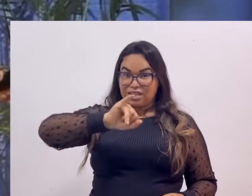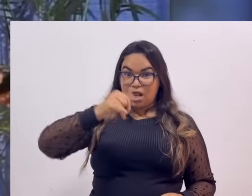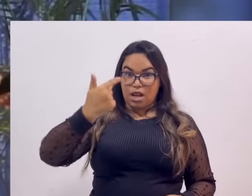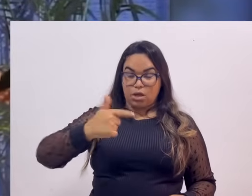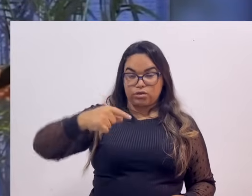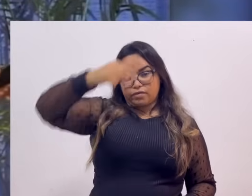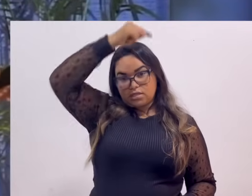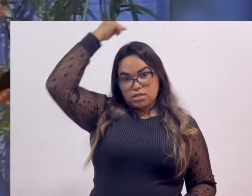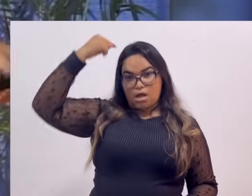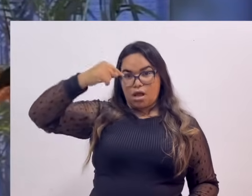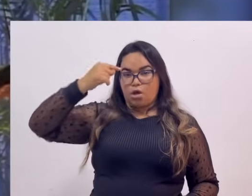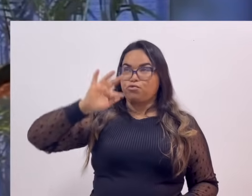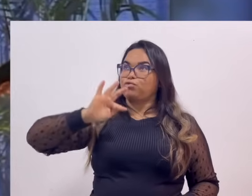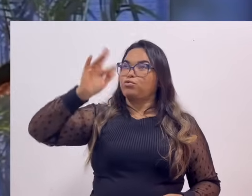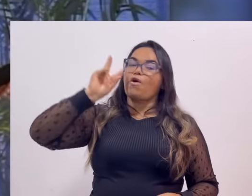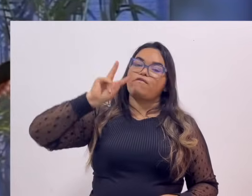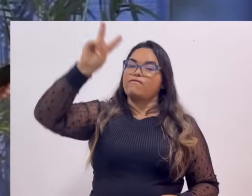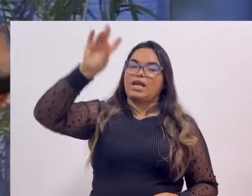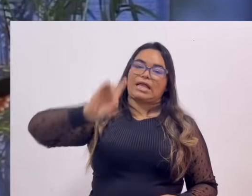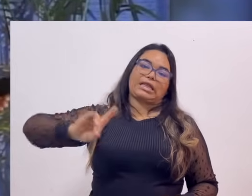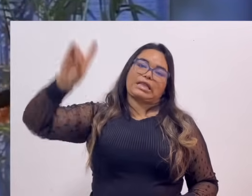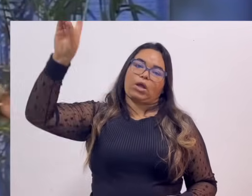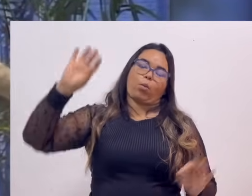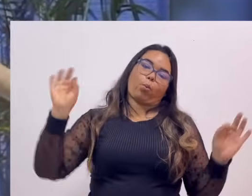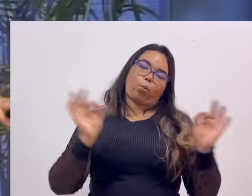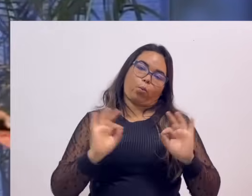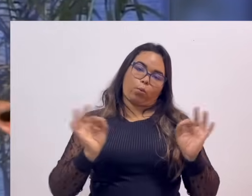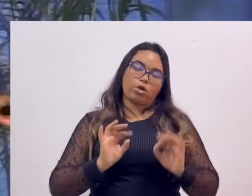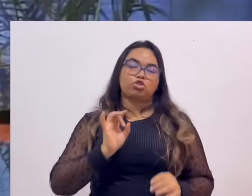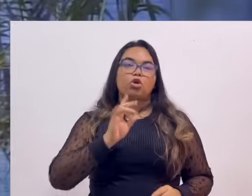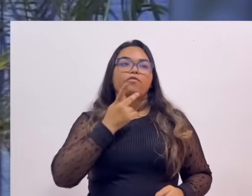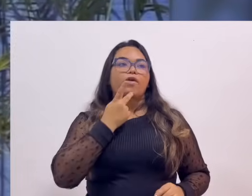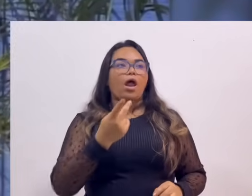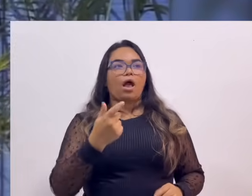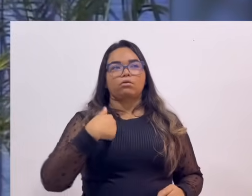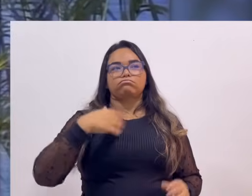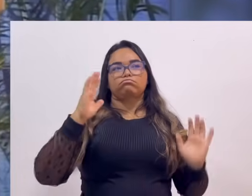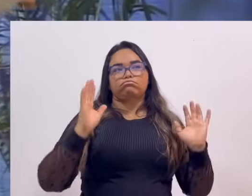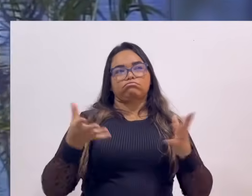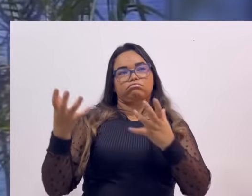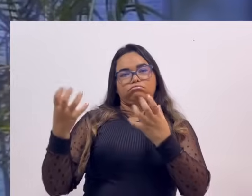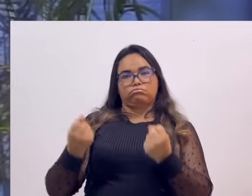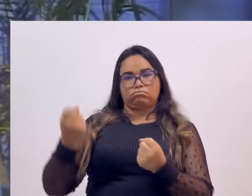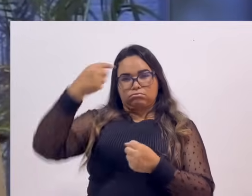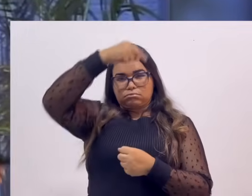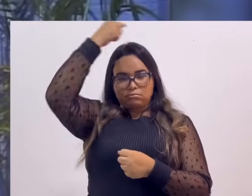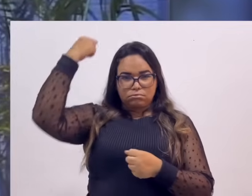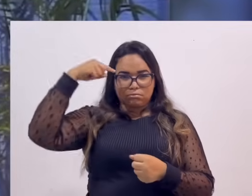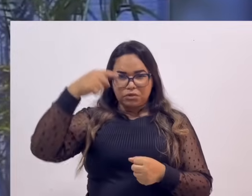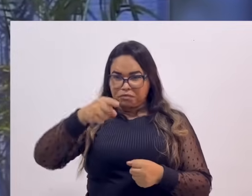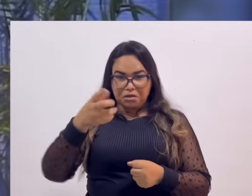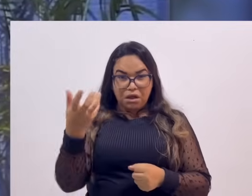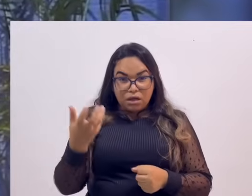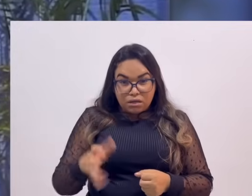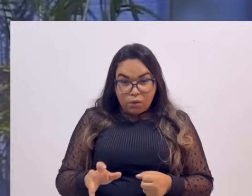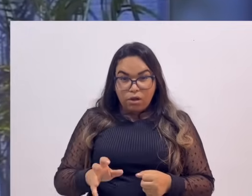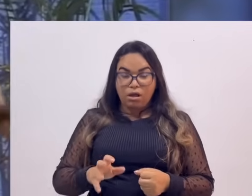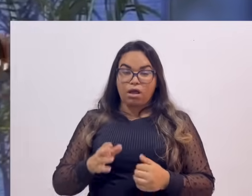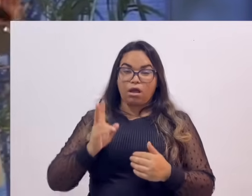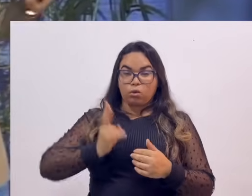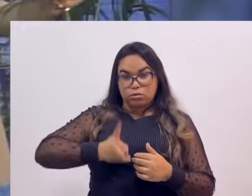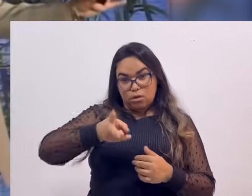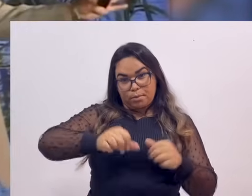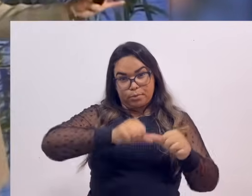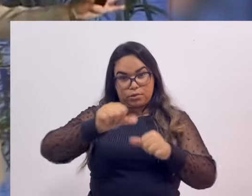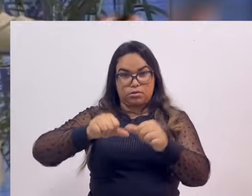santificação não veremos a Deus não é suficiente dizer estou santificado se você não quer saber nada do resto